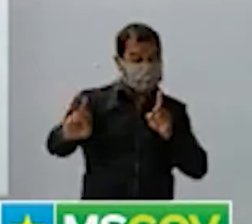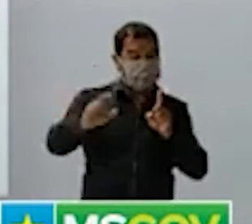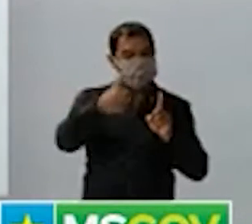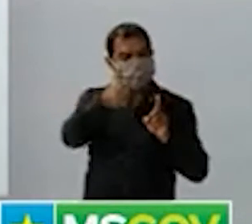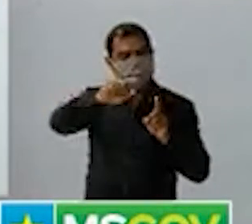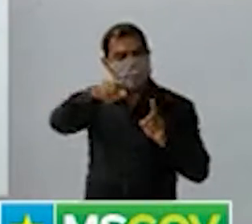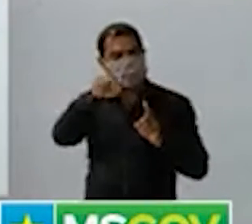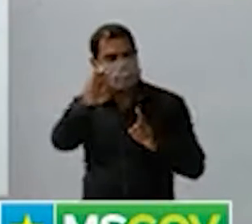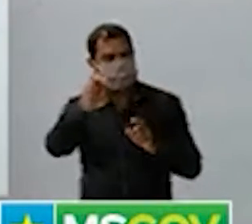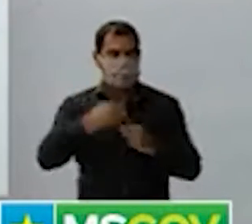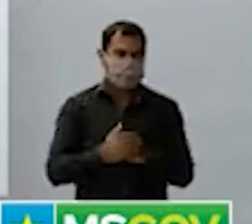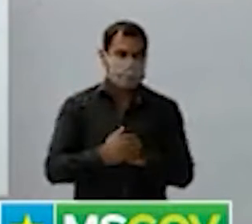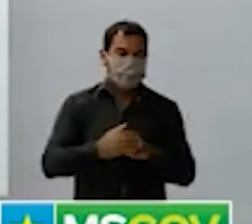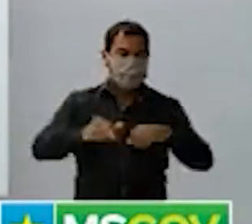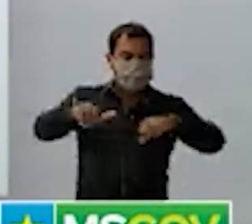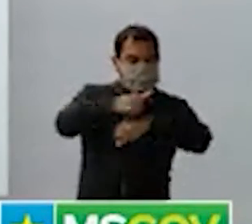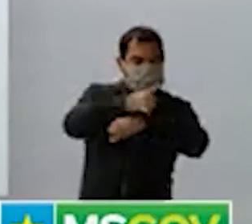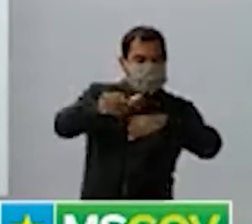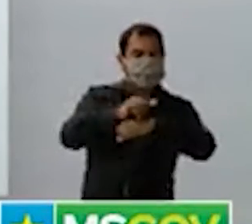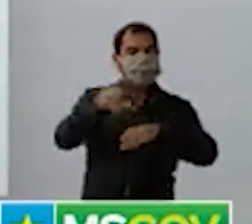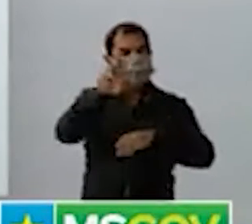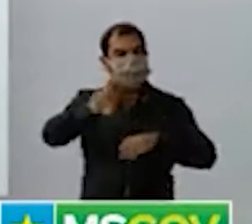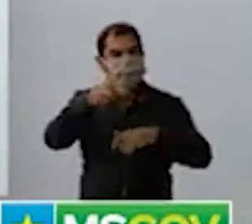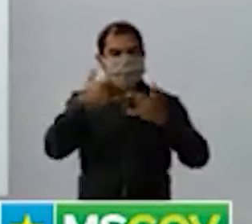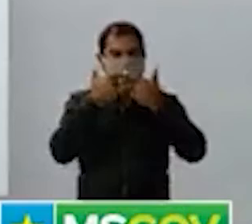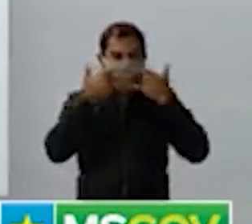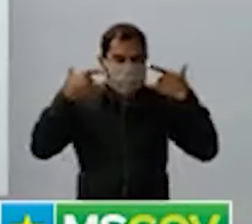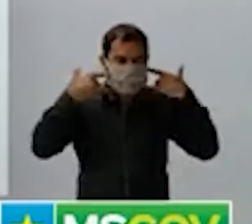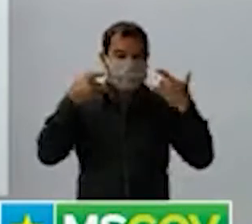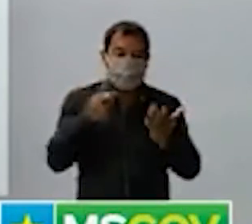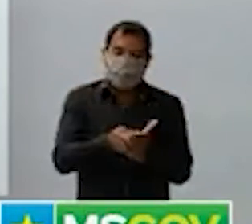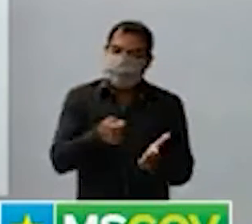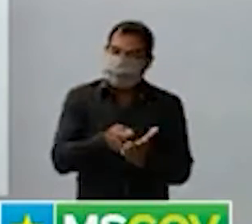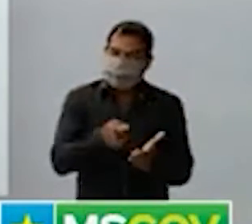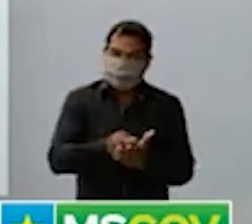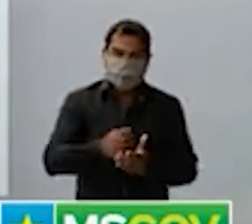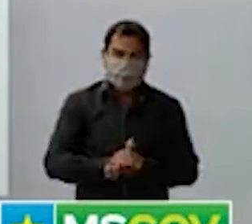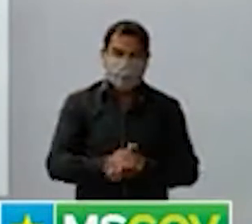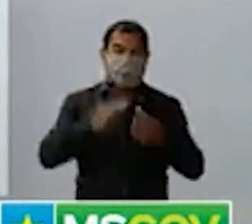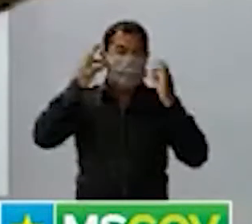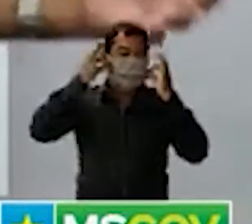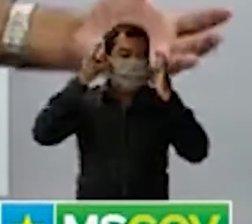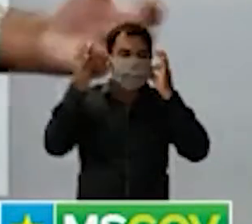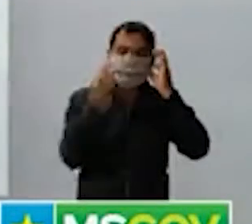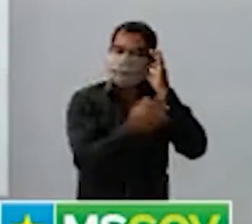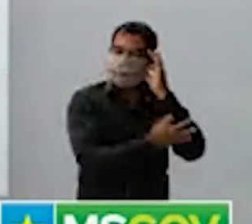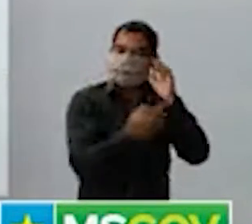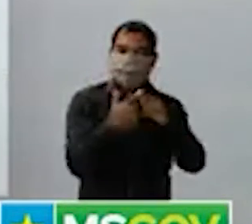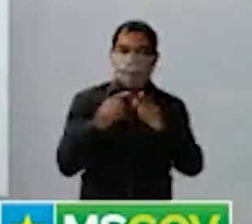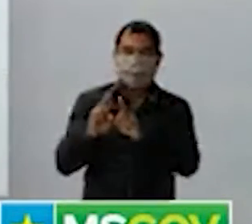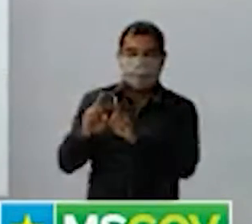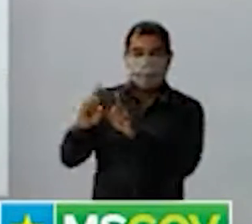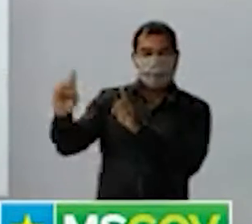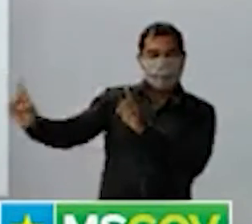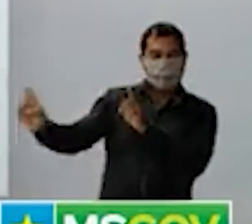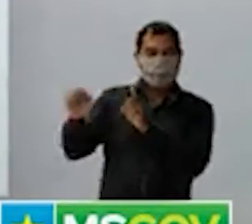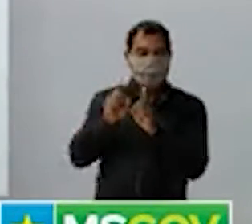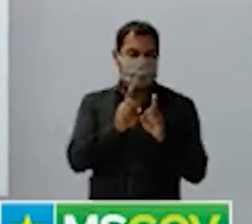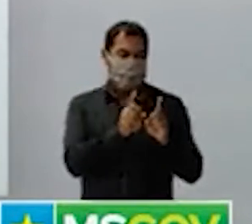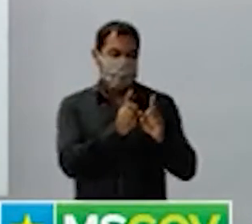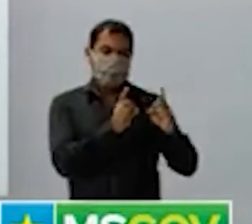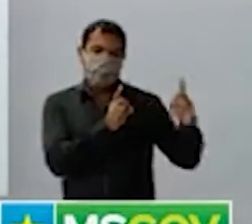necessárias de uso de máscara que é obrigatório eu tirei a minha agora aqui porque eu tô numa distância aqui